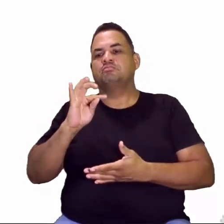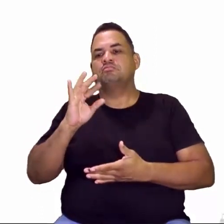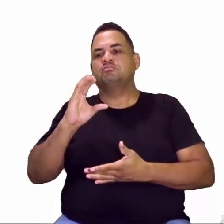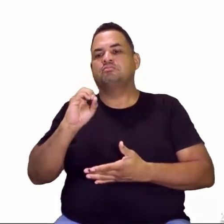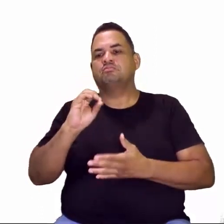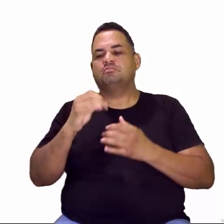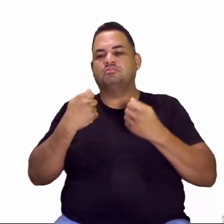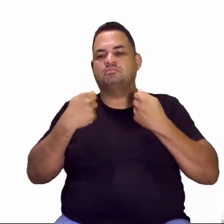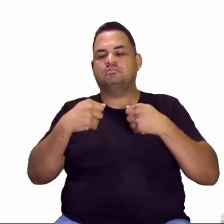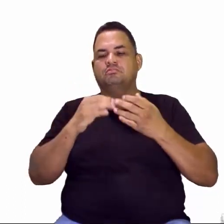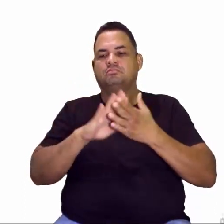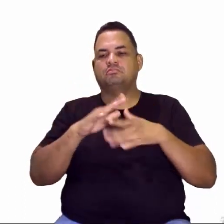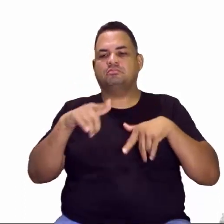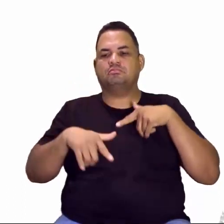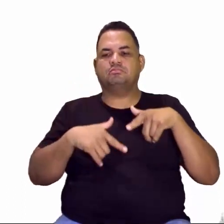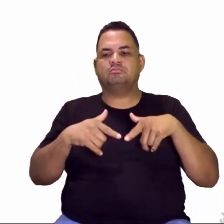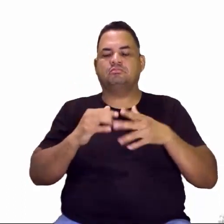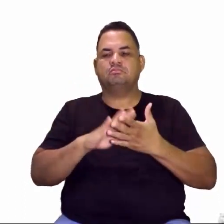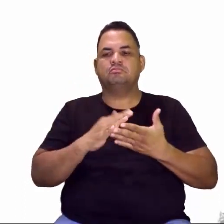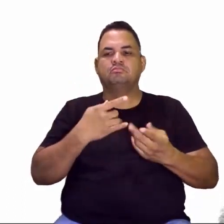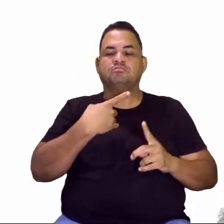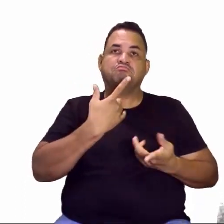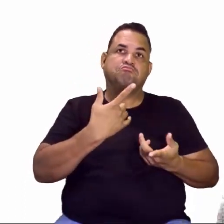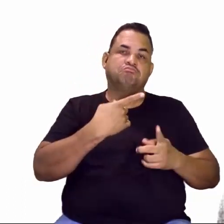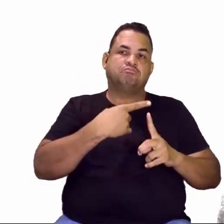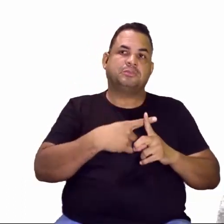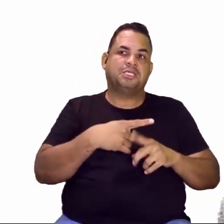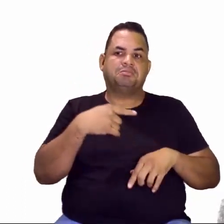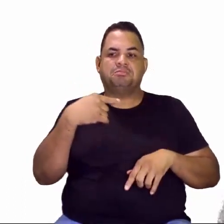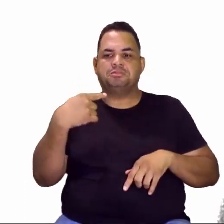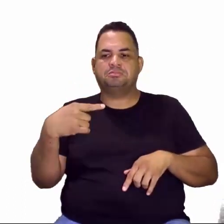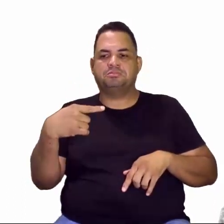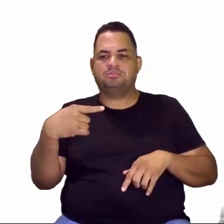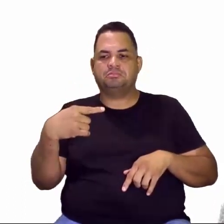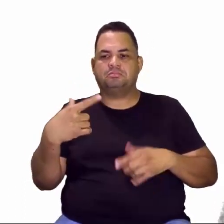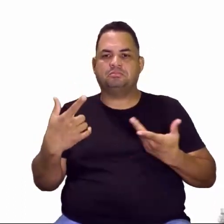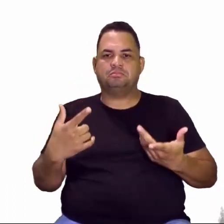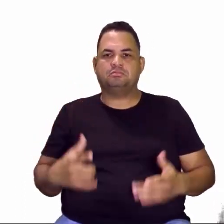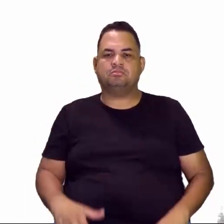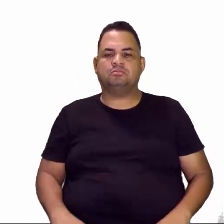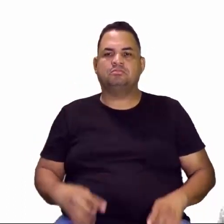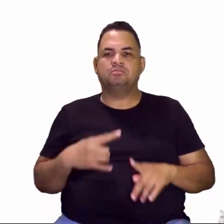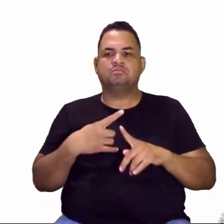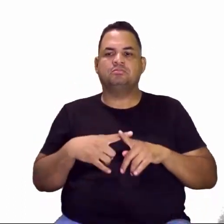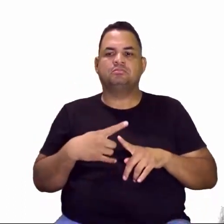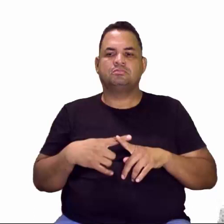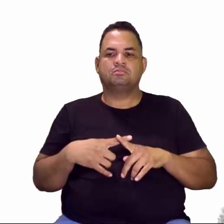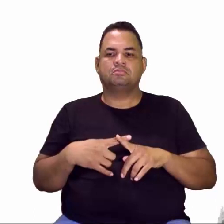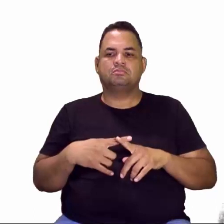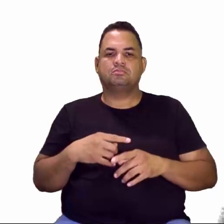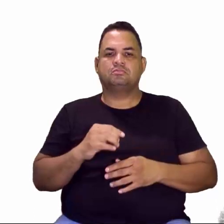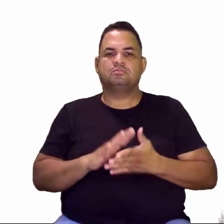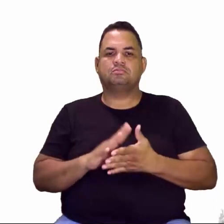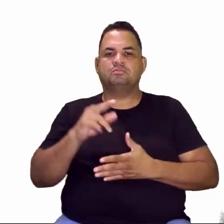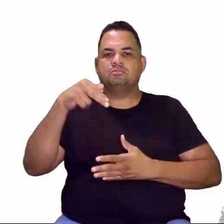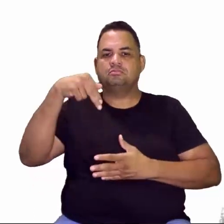você poder trabalhar a carga que esse metal apresenta. Porque o